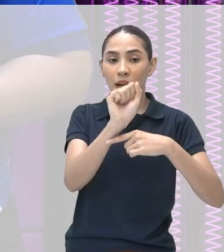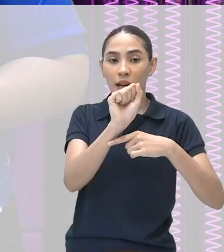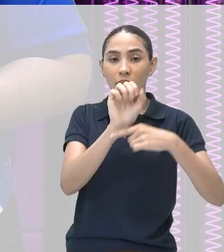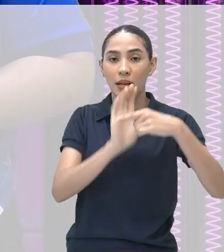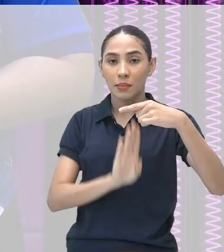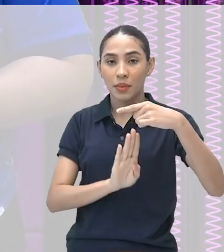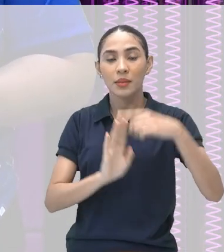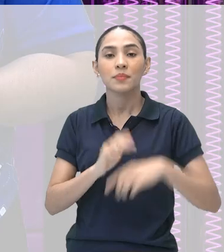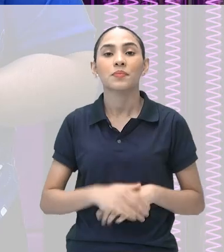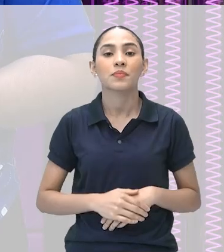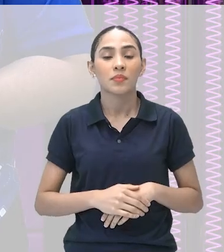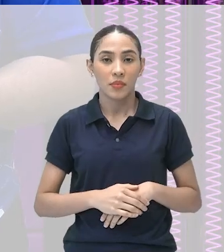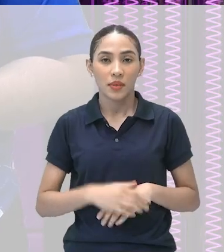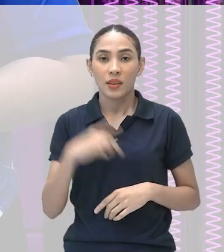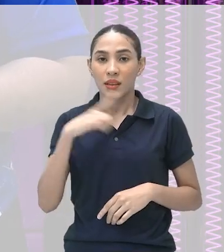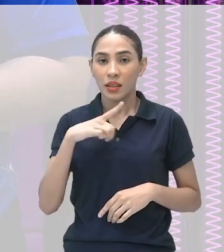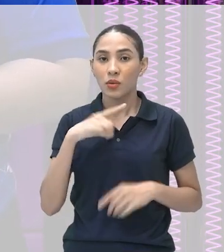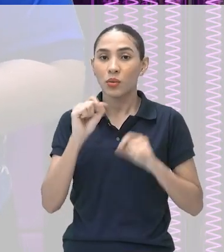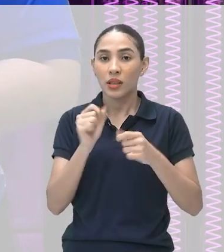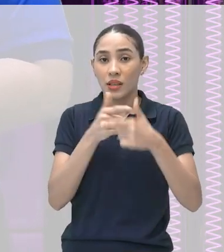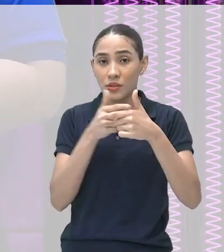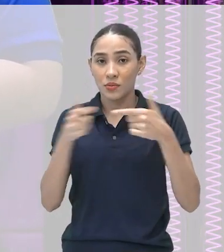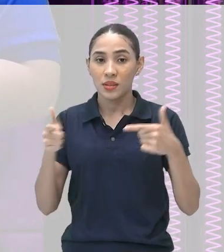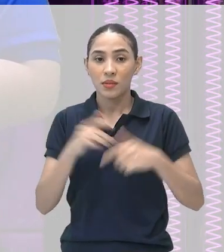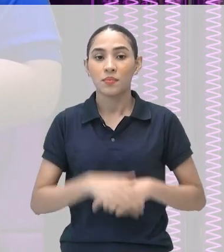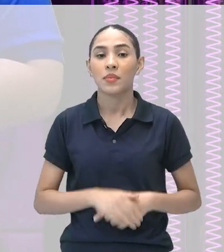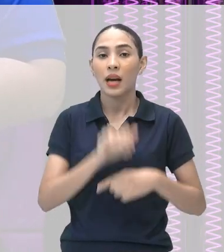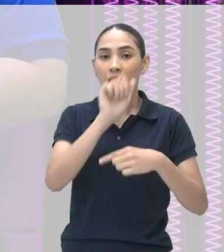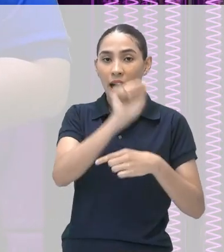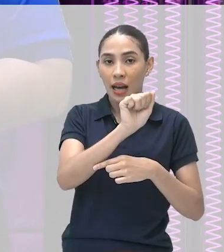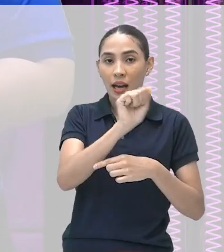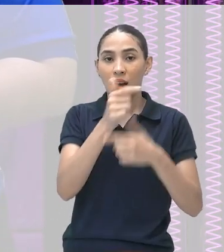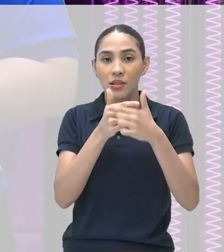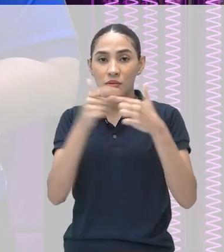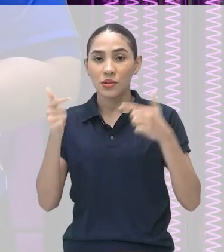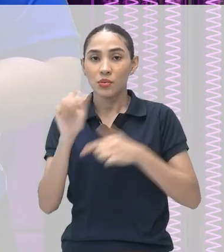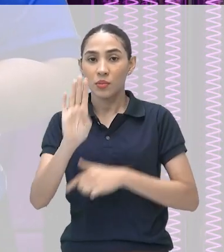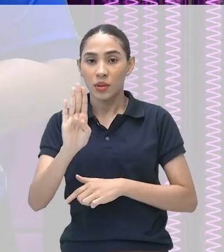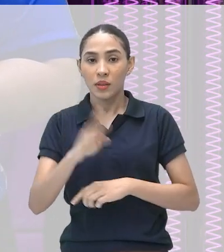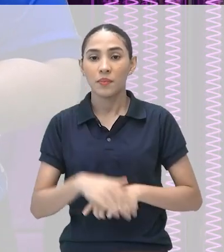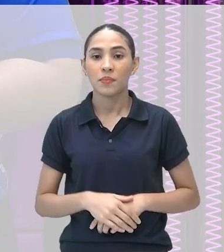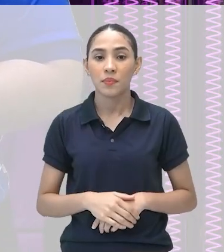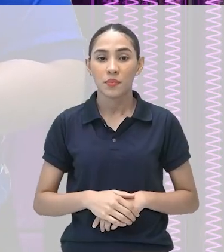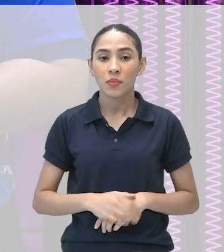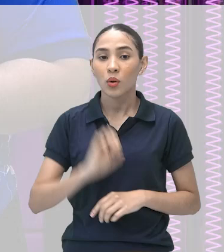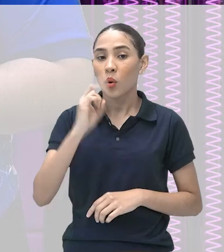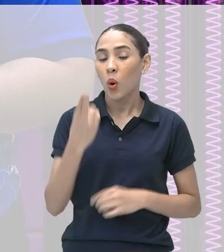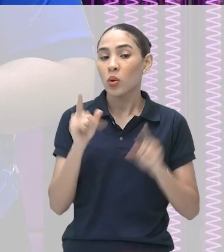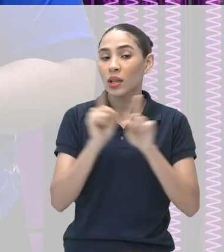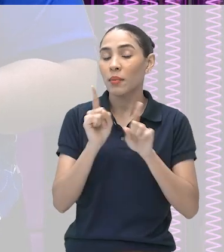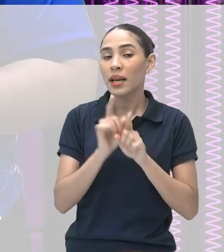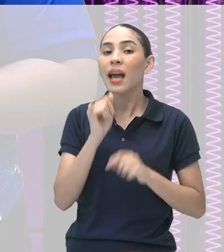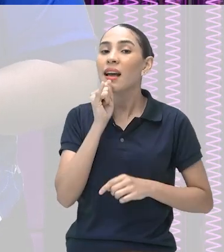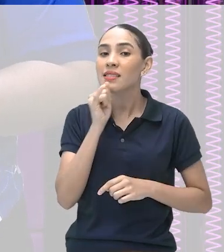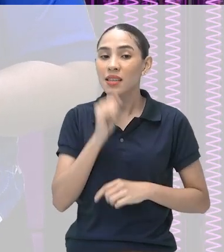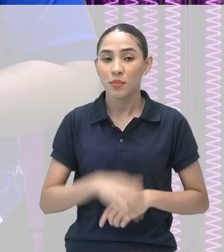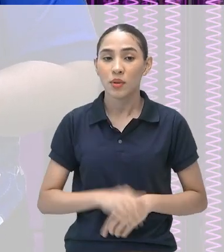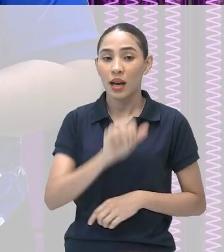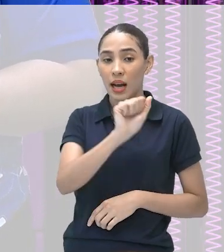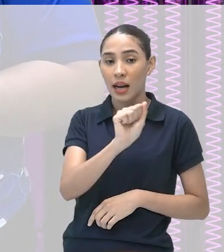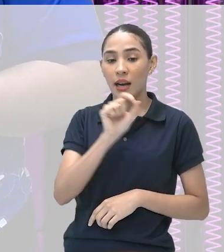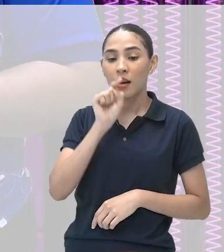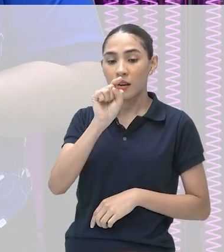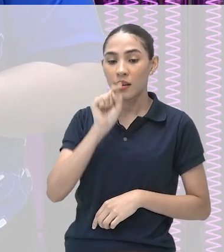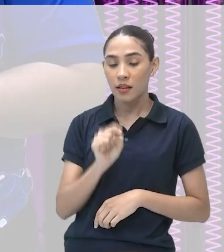e a letra B formando uma divisão. A dividido por B, né? Ou podemos escrever aqui dessa forma,